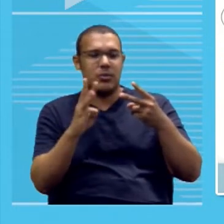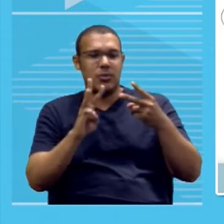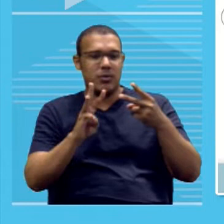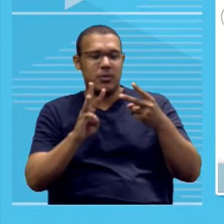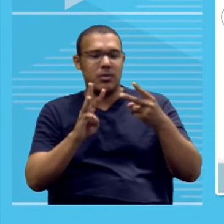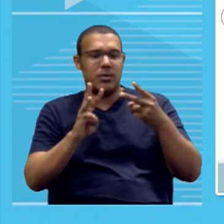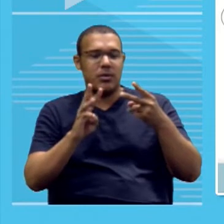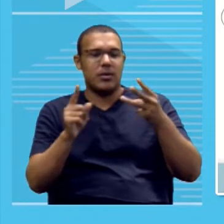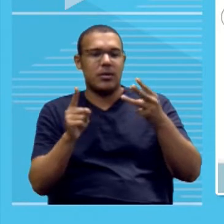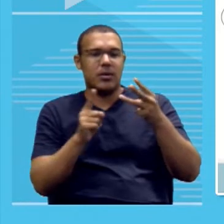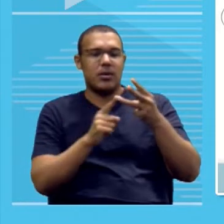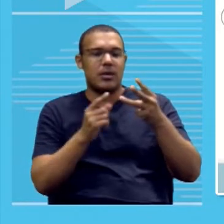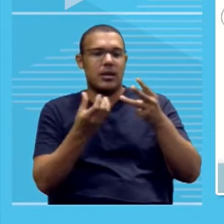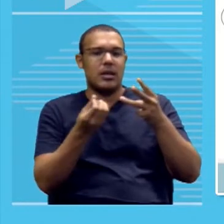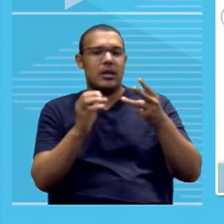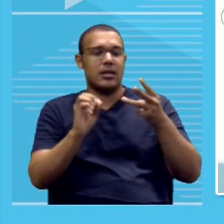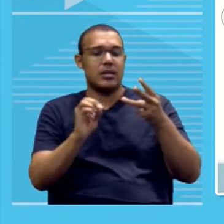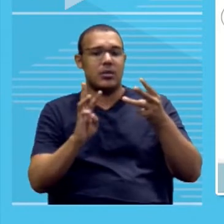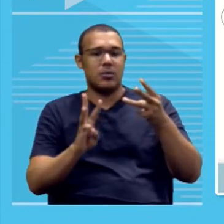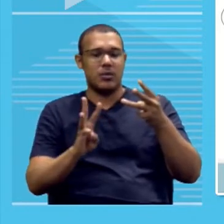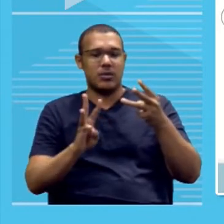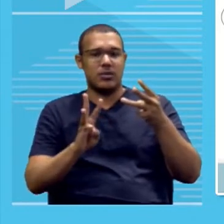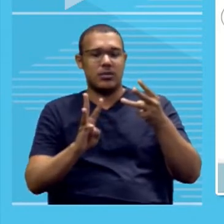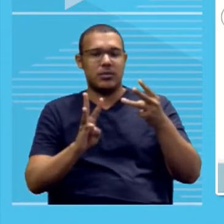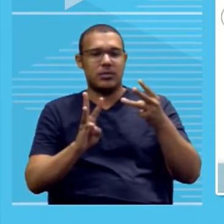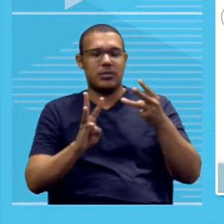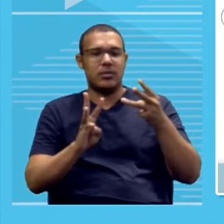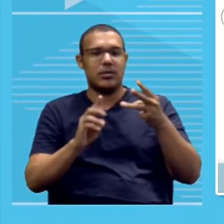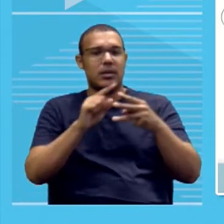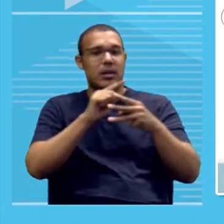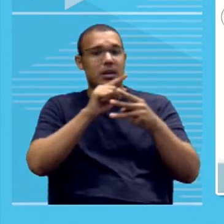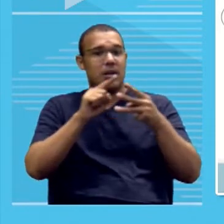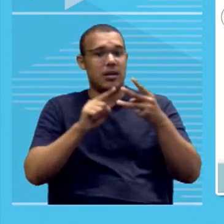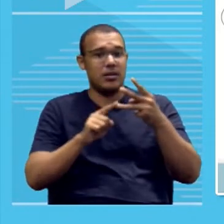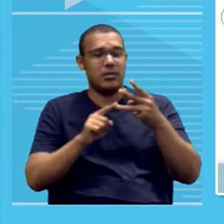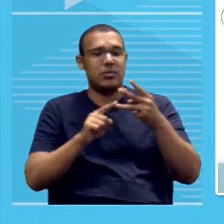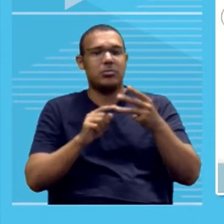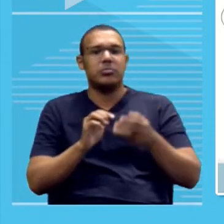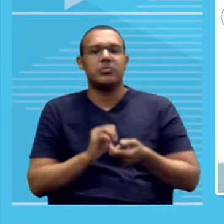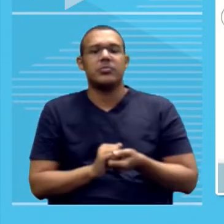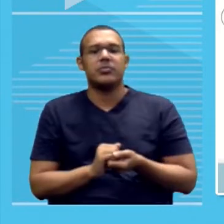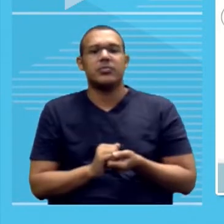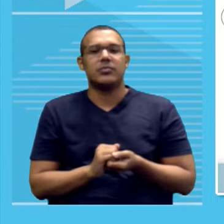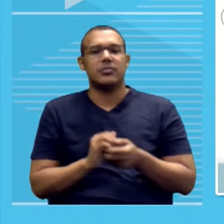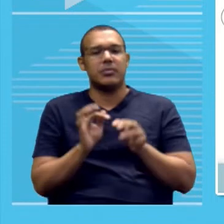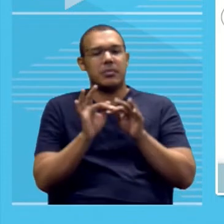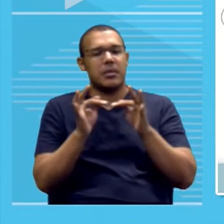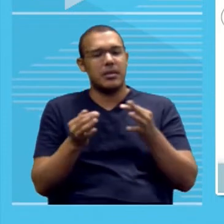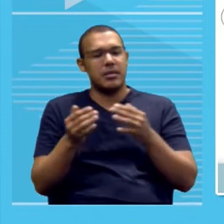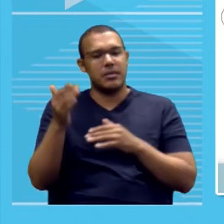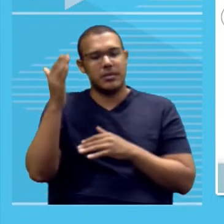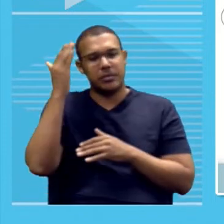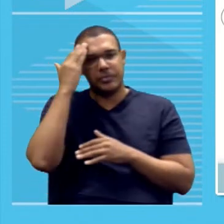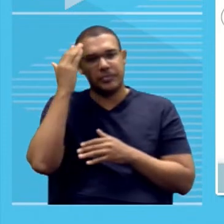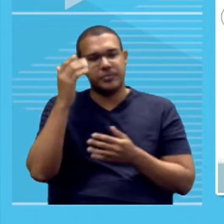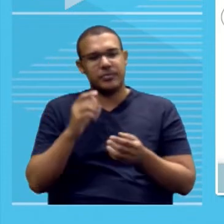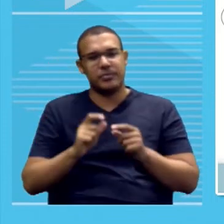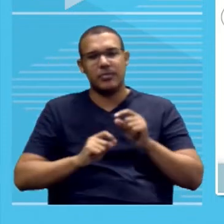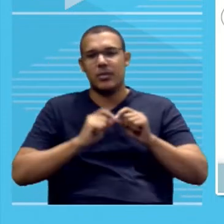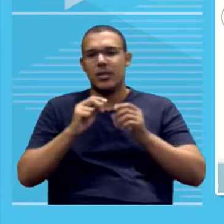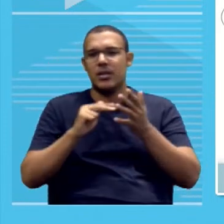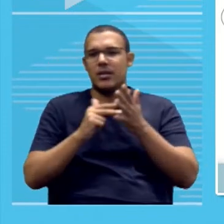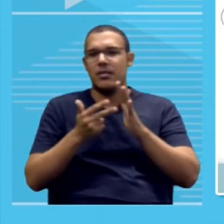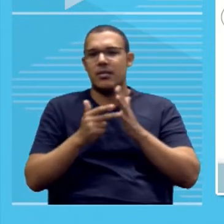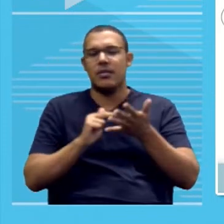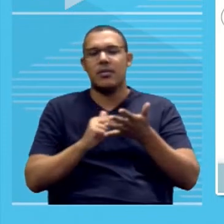uma lâmpada de 60 watts. Né? São três nomenclaturas de lâmpadas aí bem simples para a gente entender. O que significa cada